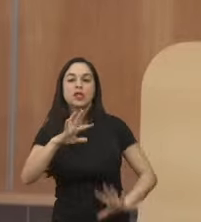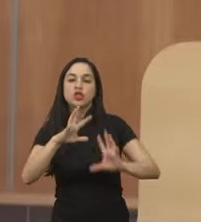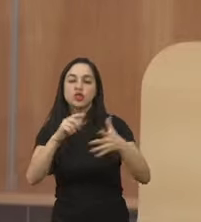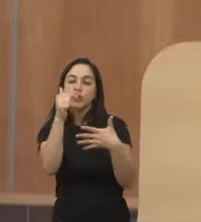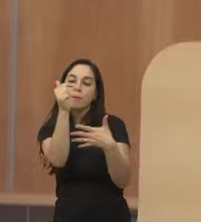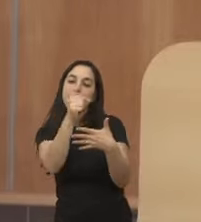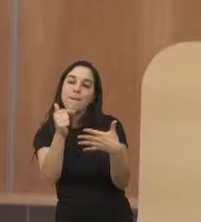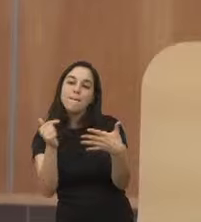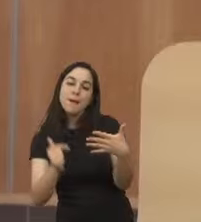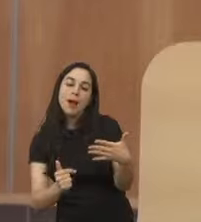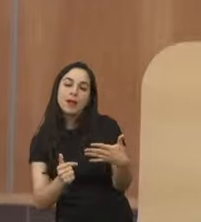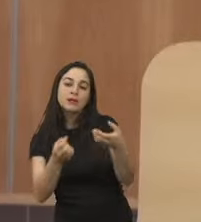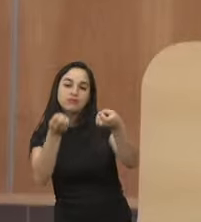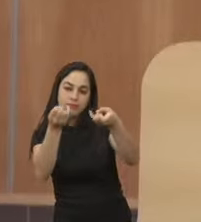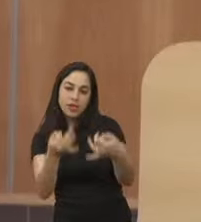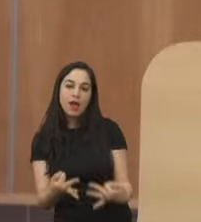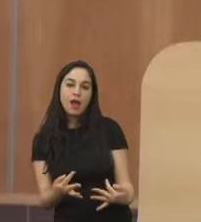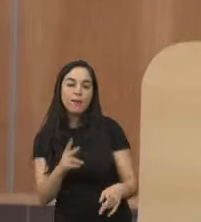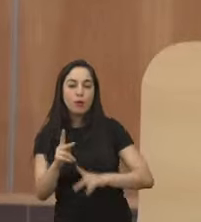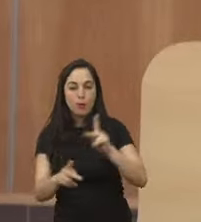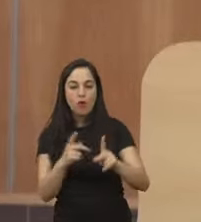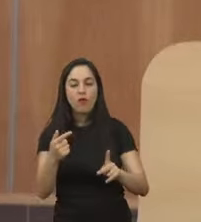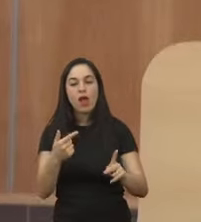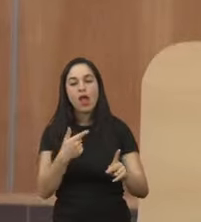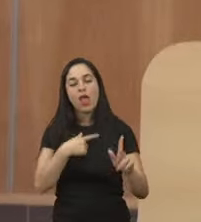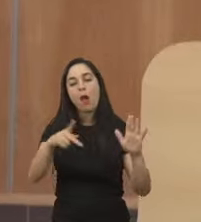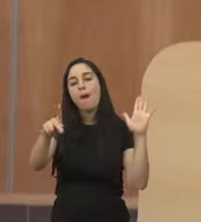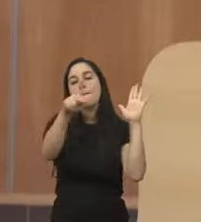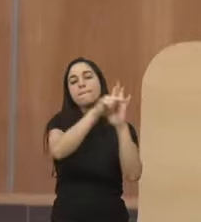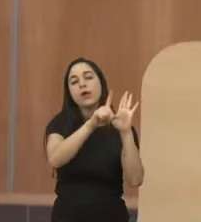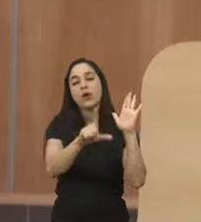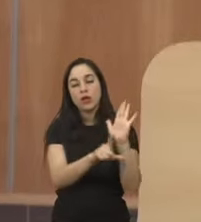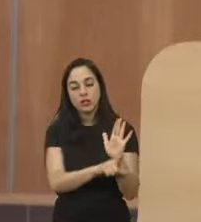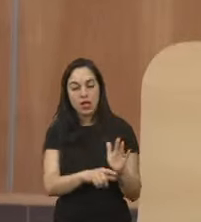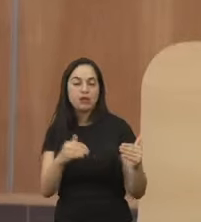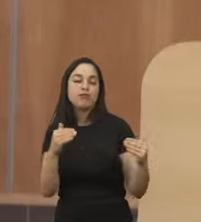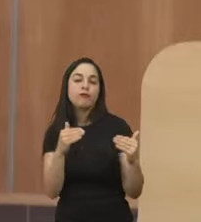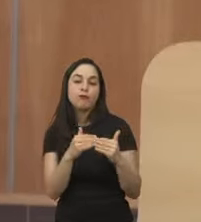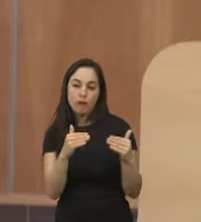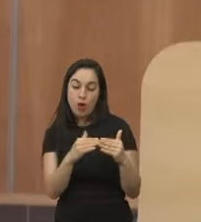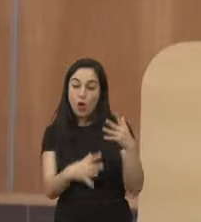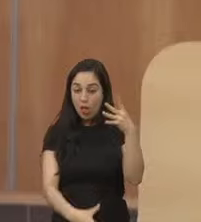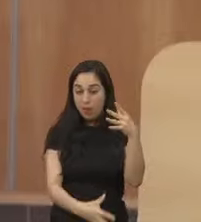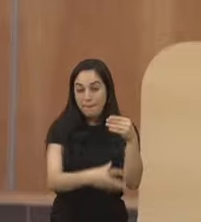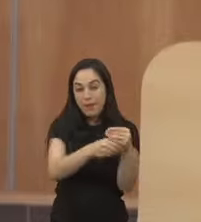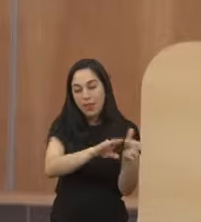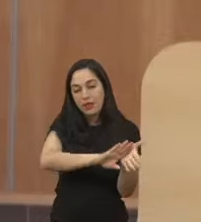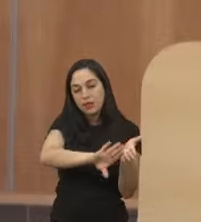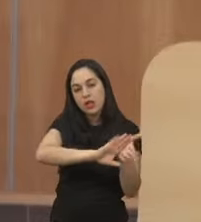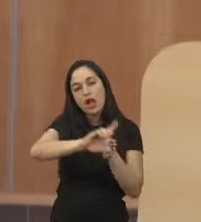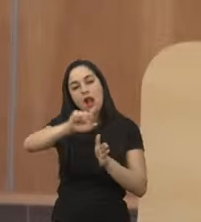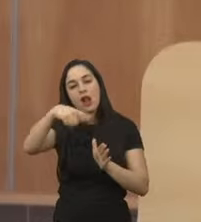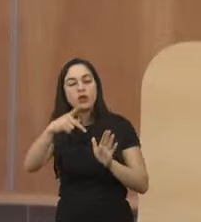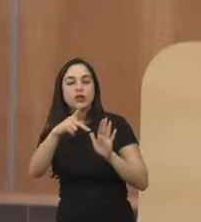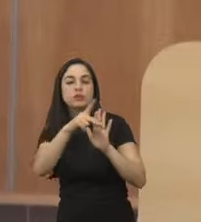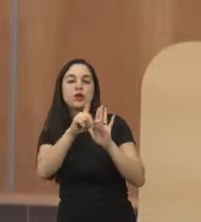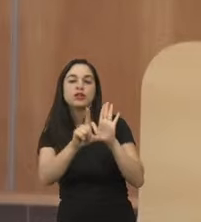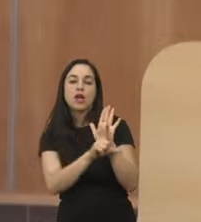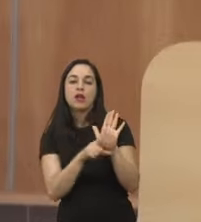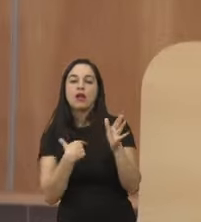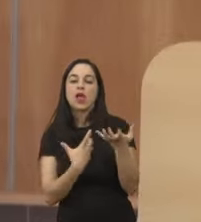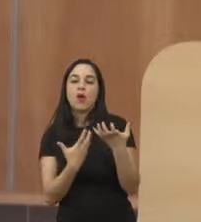pontos para a população. Sou a favor do projeto, mais uma vez retirei a emenda, e nos próximos projetos aí da causa animal eu quero abordar um